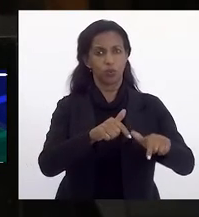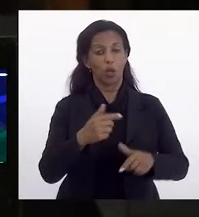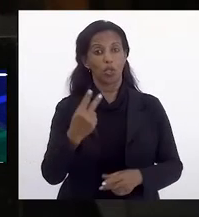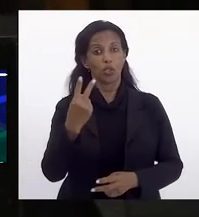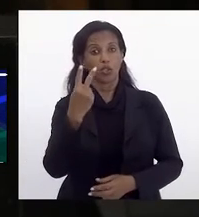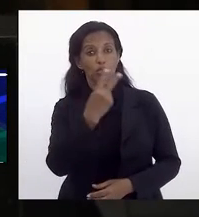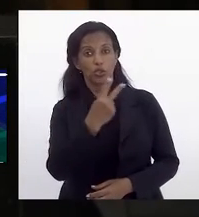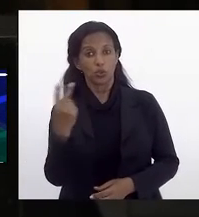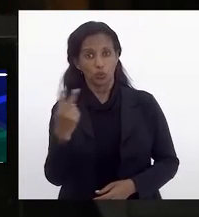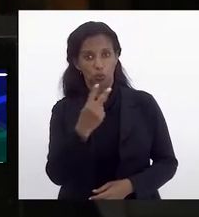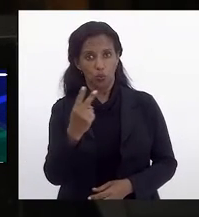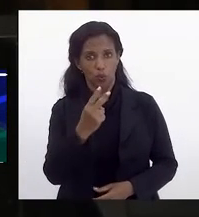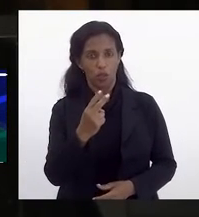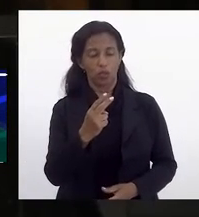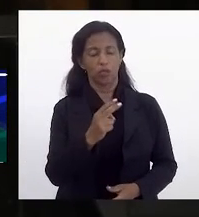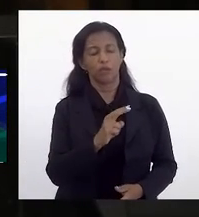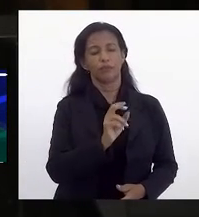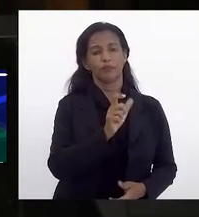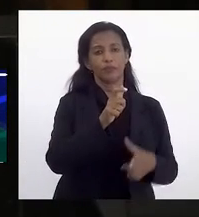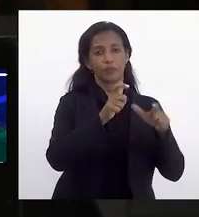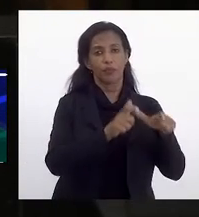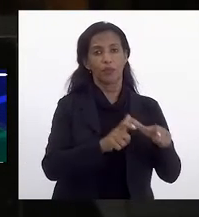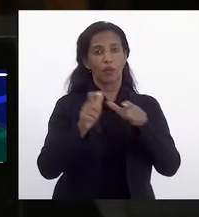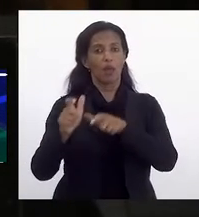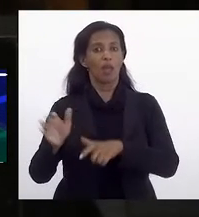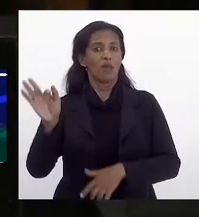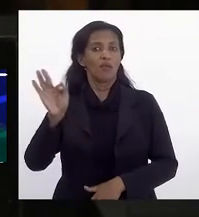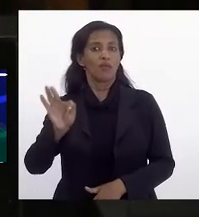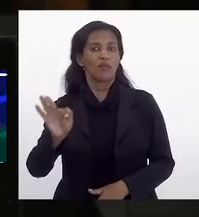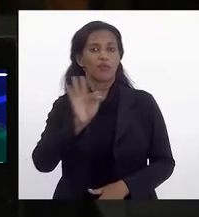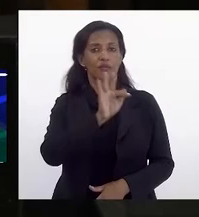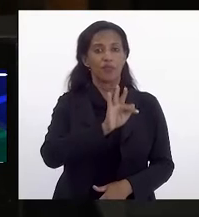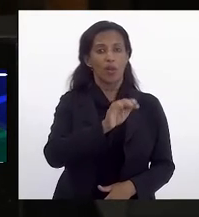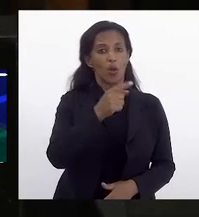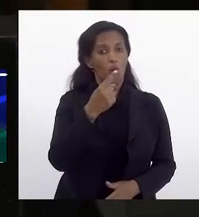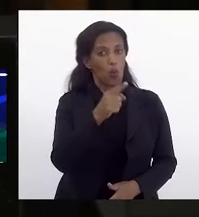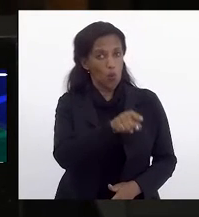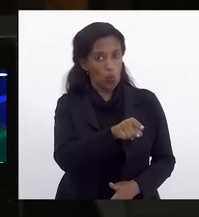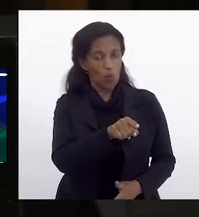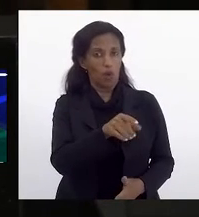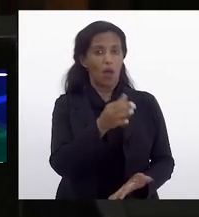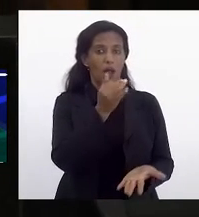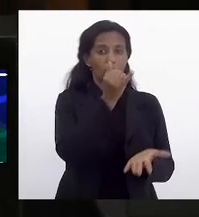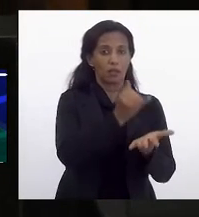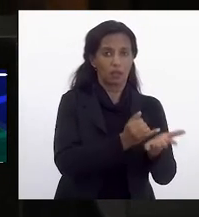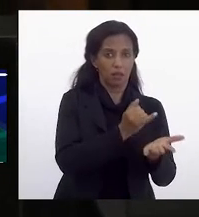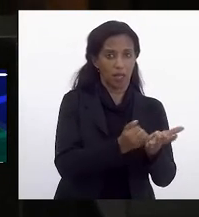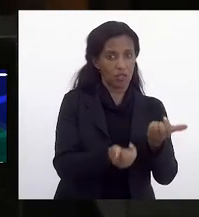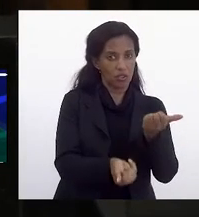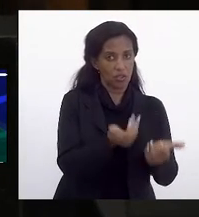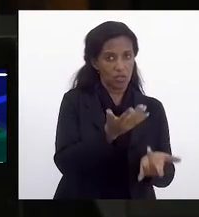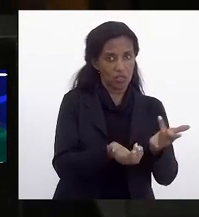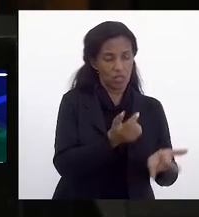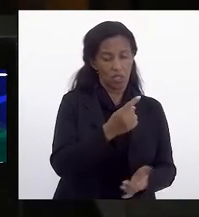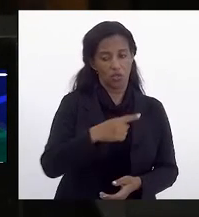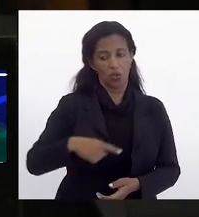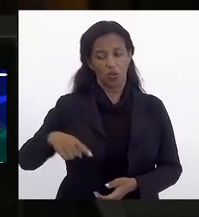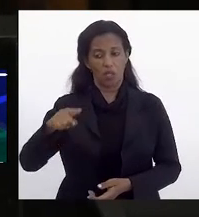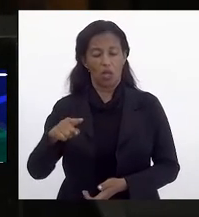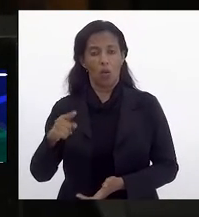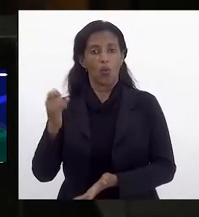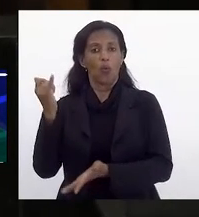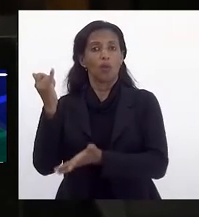unidades federativas, que diz respeito, um, à taxa de incêndio e outra à taxa de incêndio junto